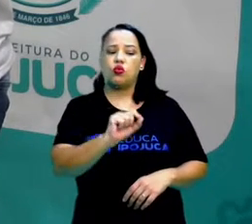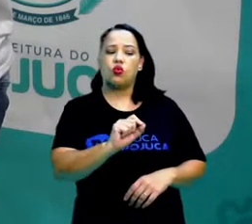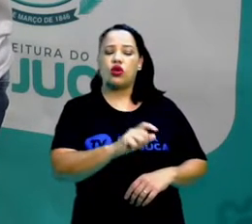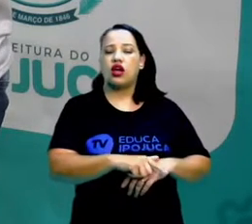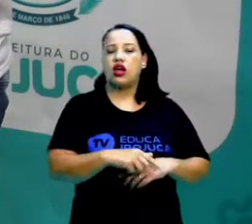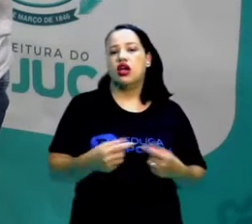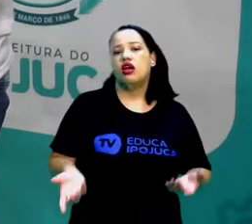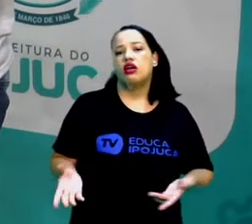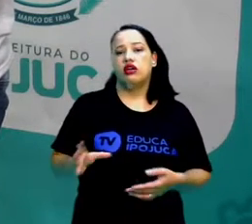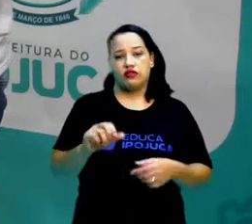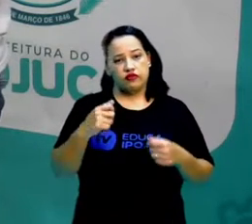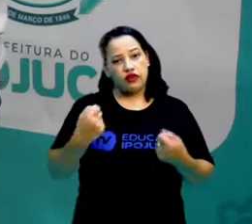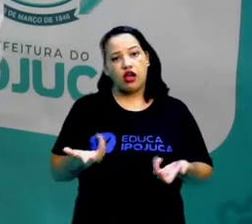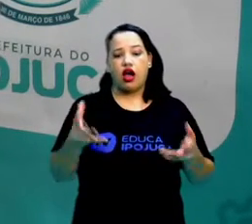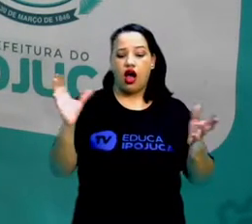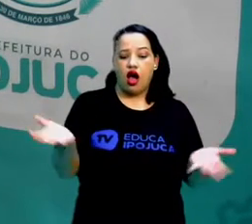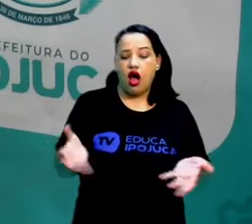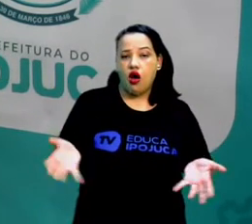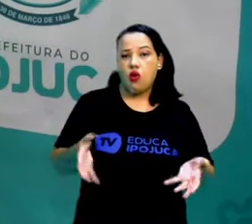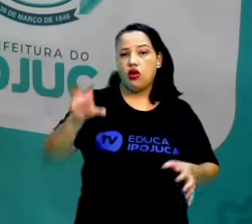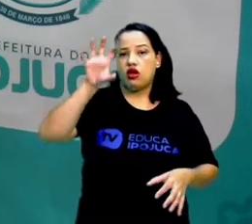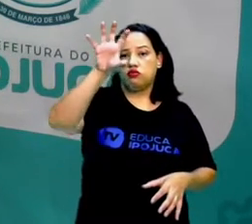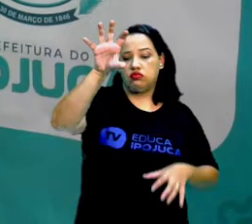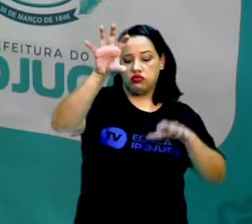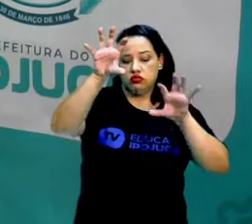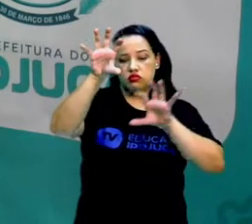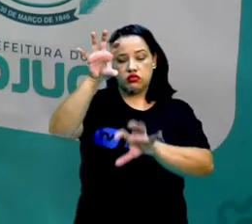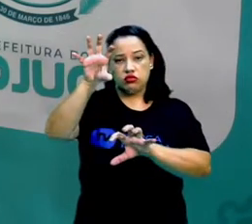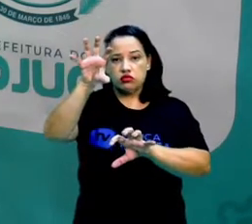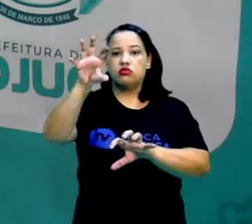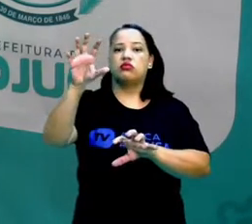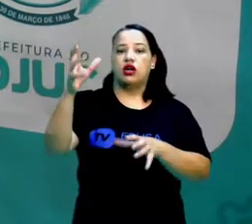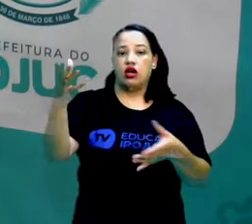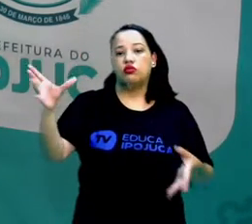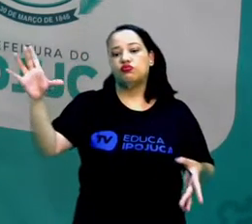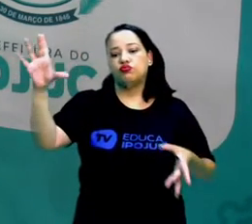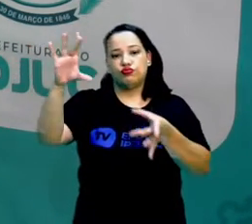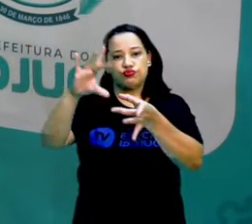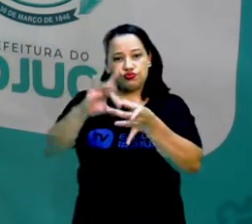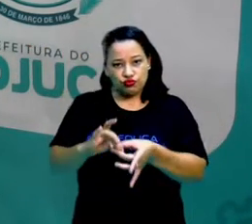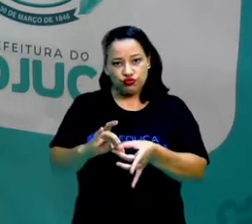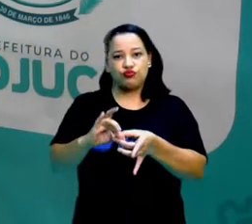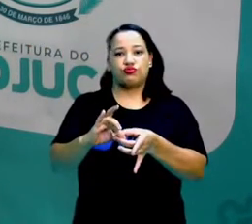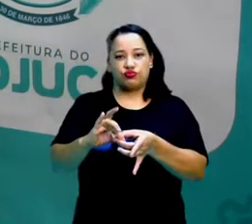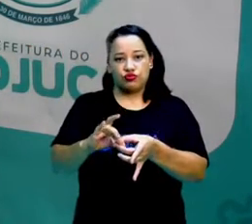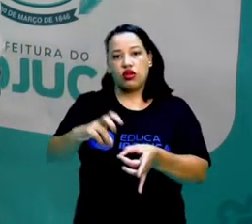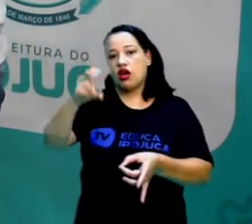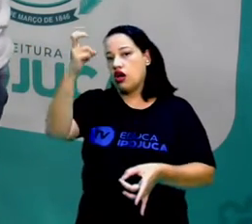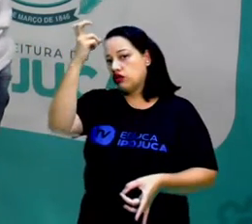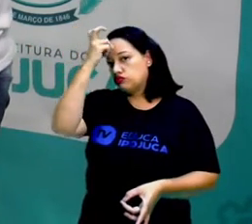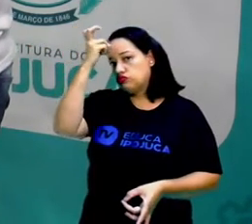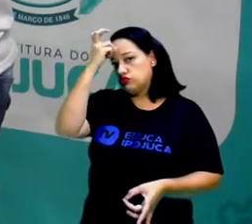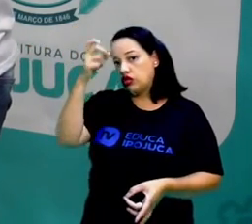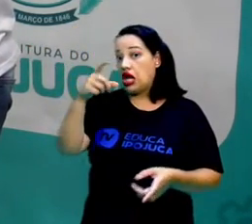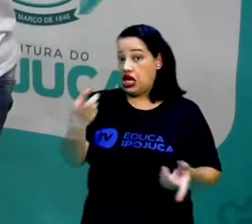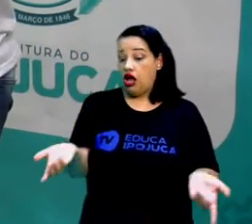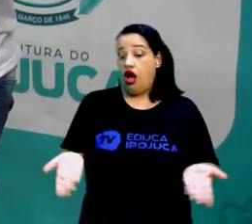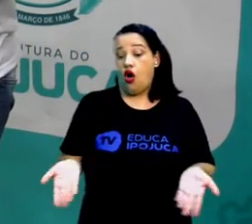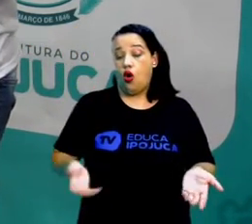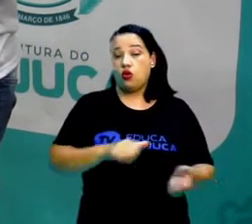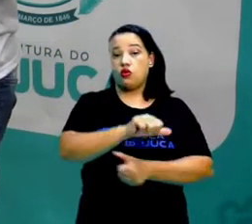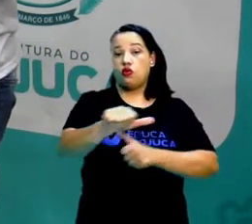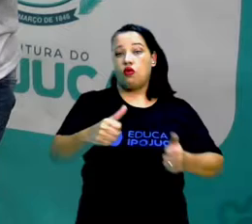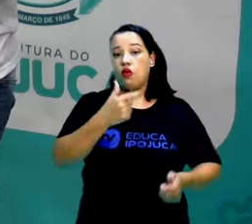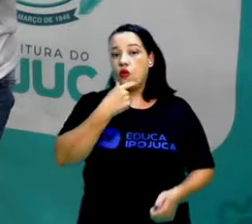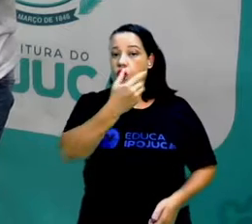os reinos do alto e do baixo Egito tá bem formando tornando-se o primeiro Faraó Tá bom